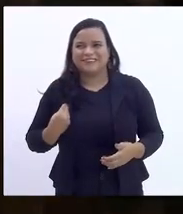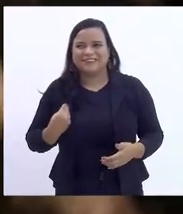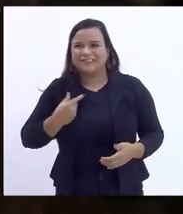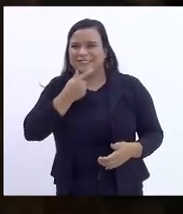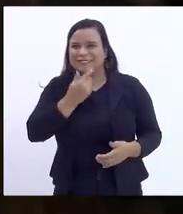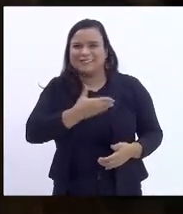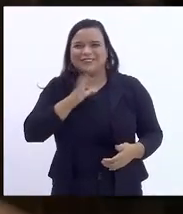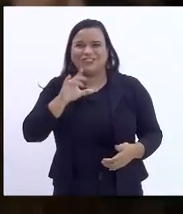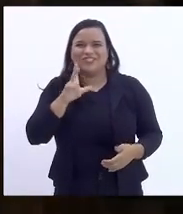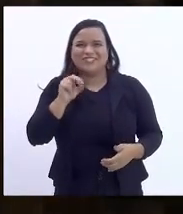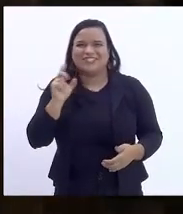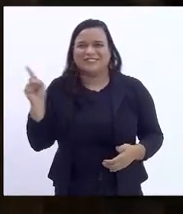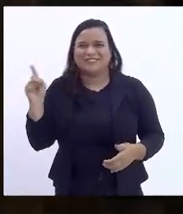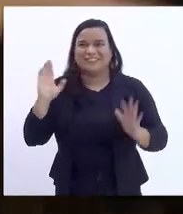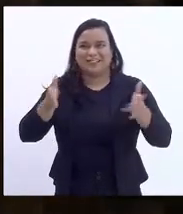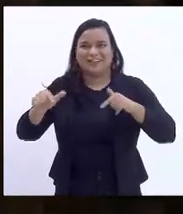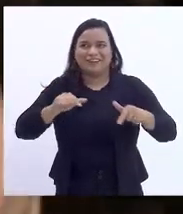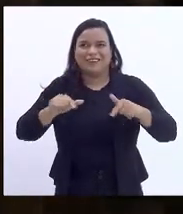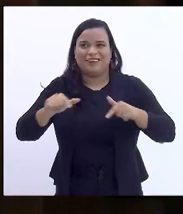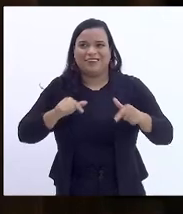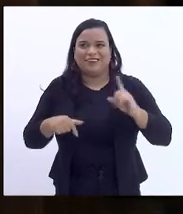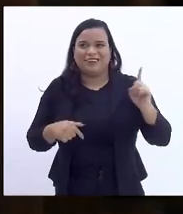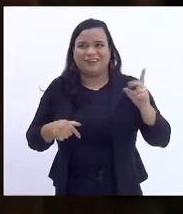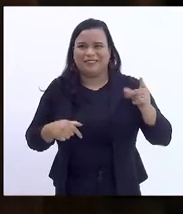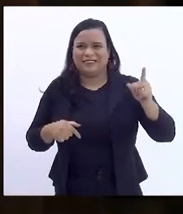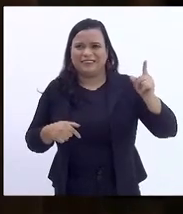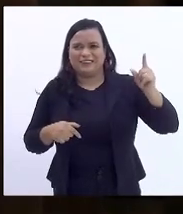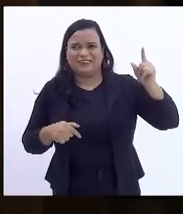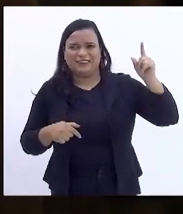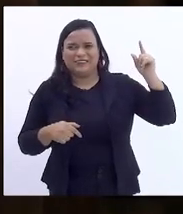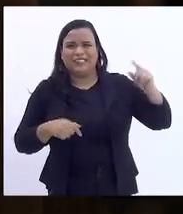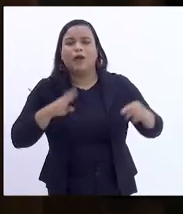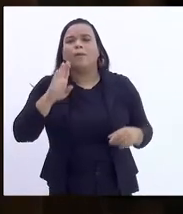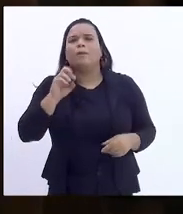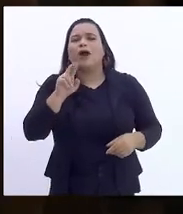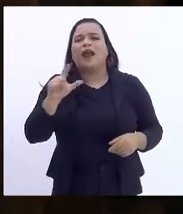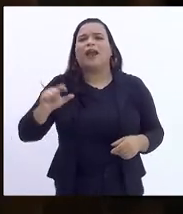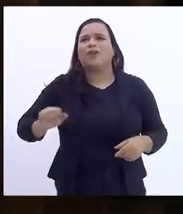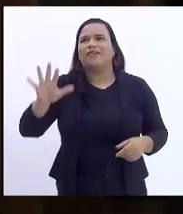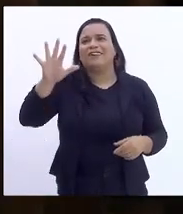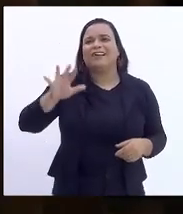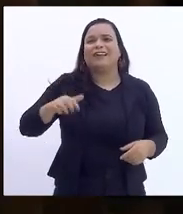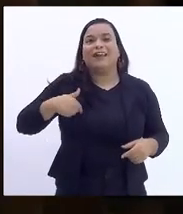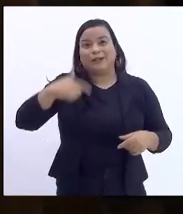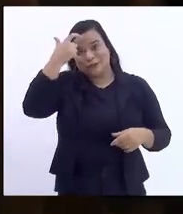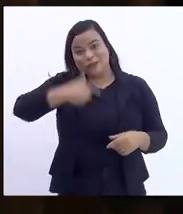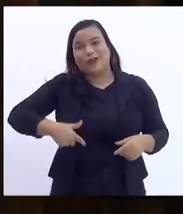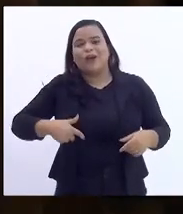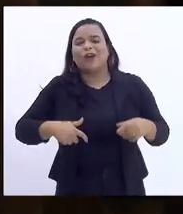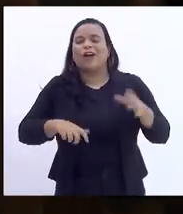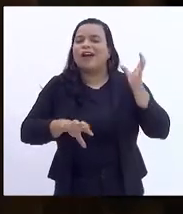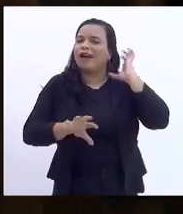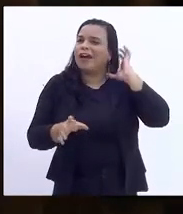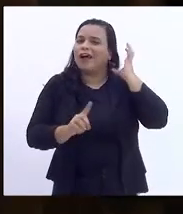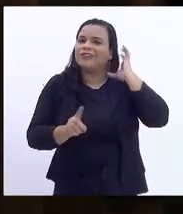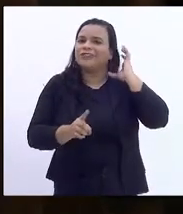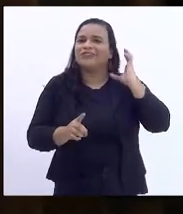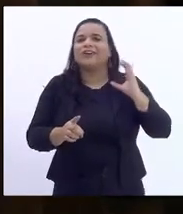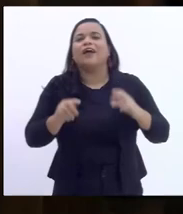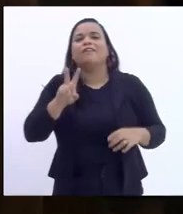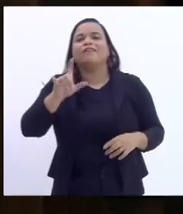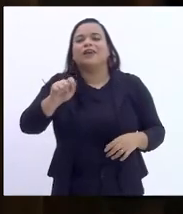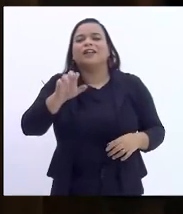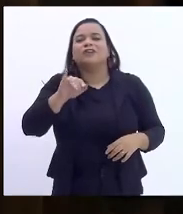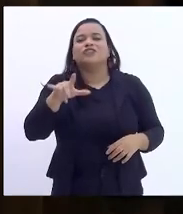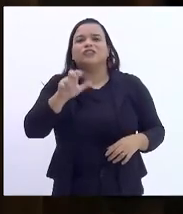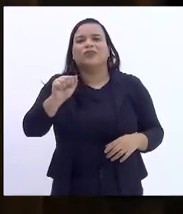Chico né que já trabalhou do Borel muitos anos trabalhando Borel quando eu sou radialista do Borel né sou da rádio Grand Tijuca